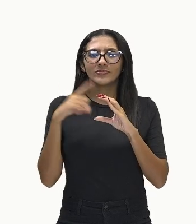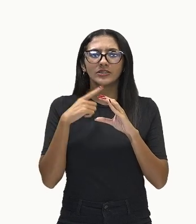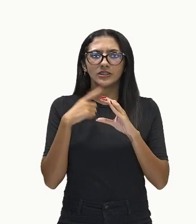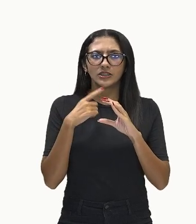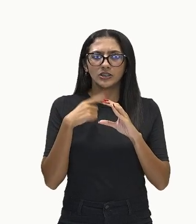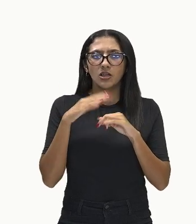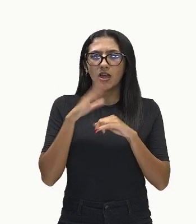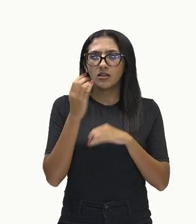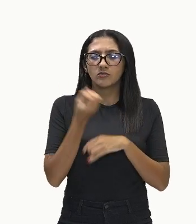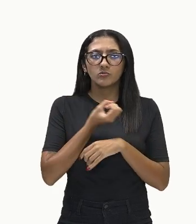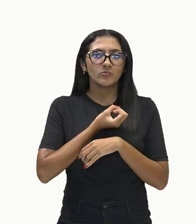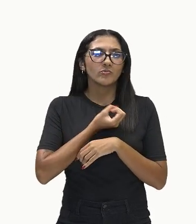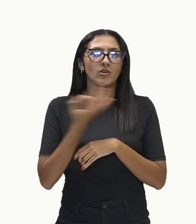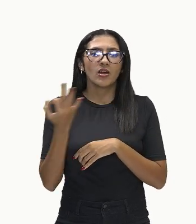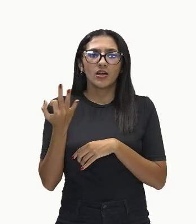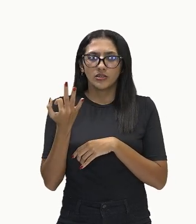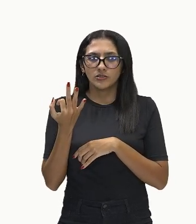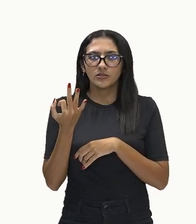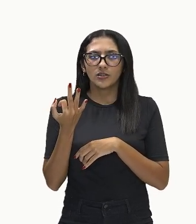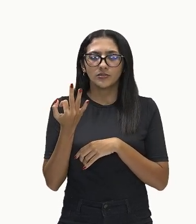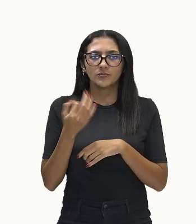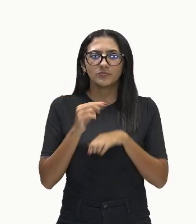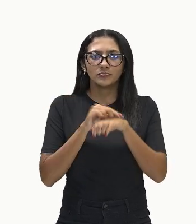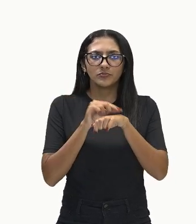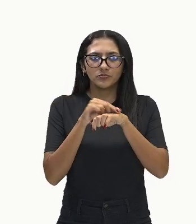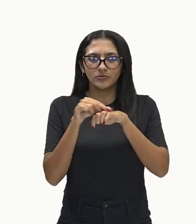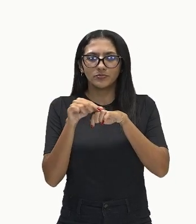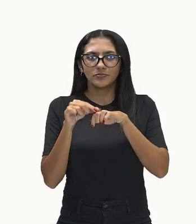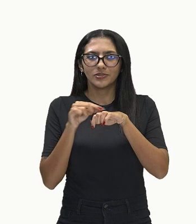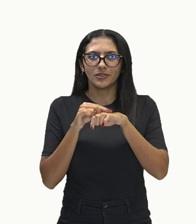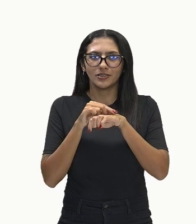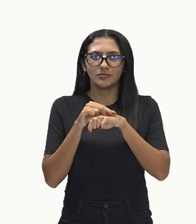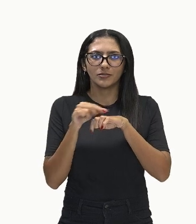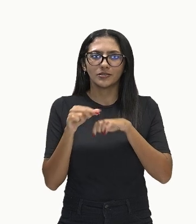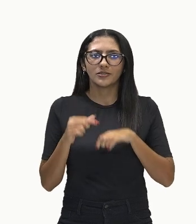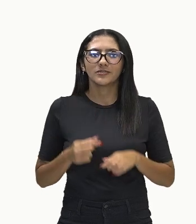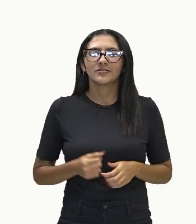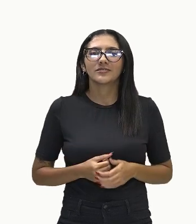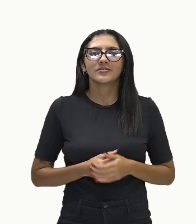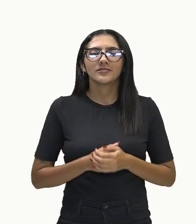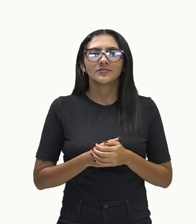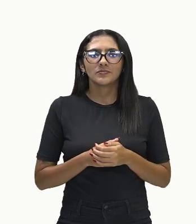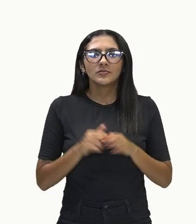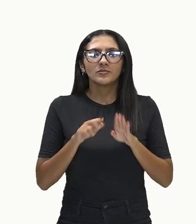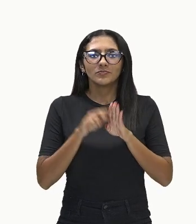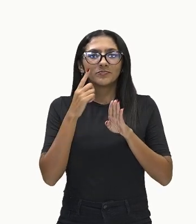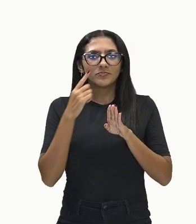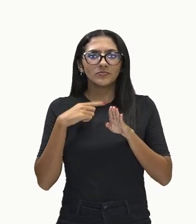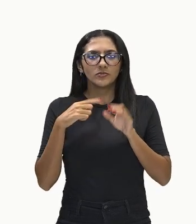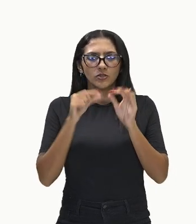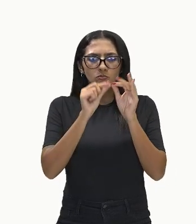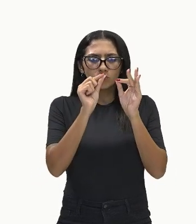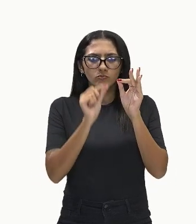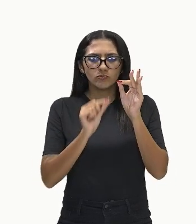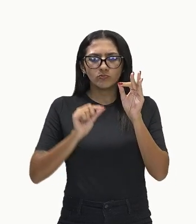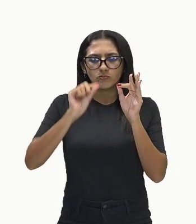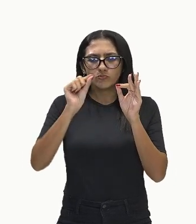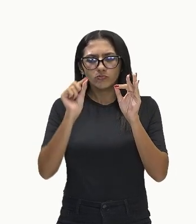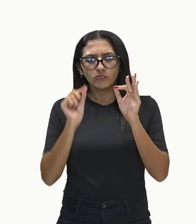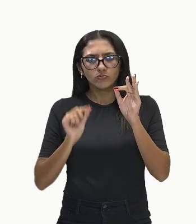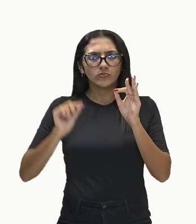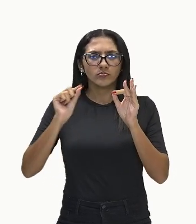maior número e possuem essas reentrâncias para fazer o quê?